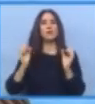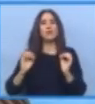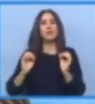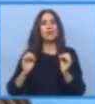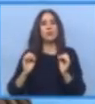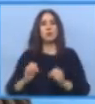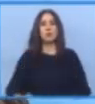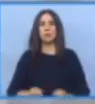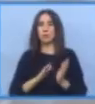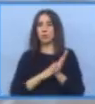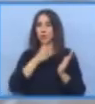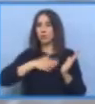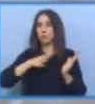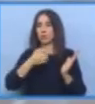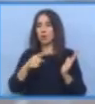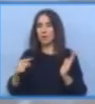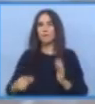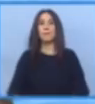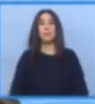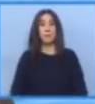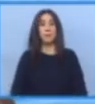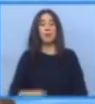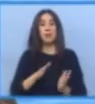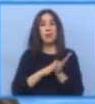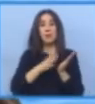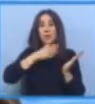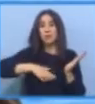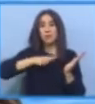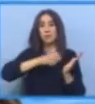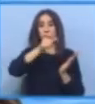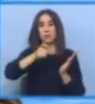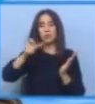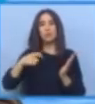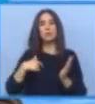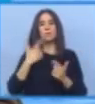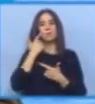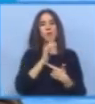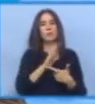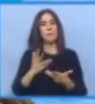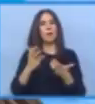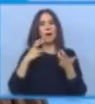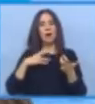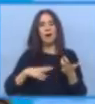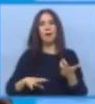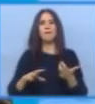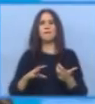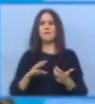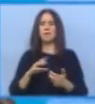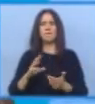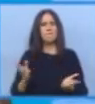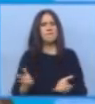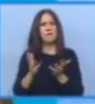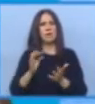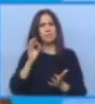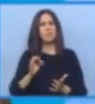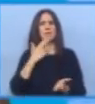temos estes testemunhos. Então vêm estes testemunhos que querem mostrar, como que dizer, a toda a força,